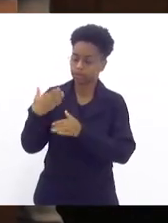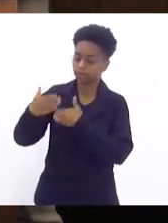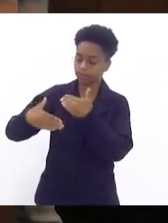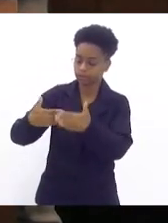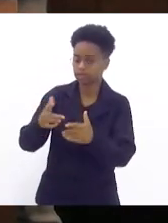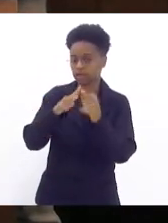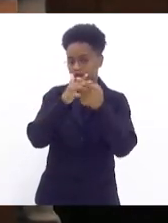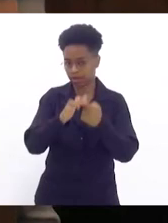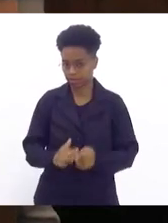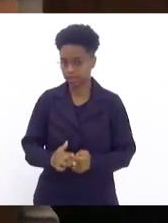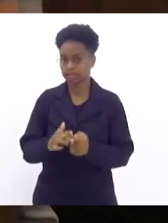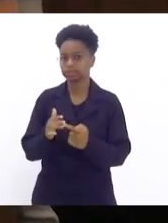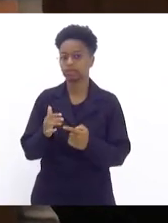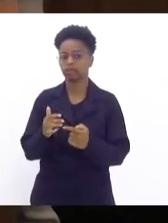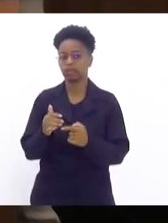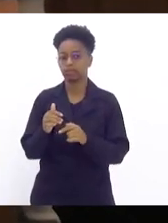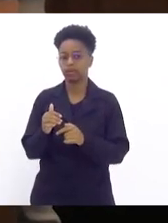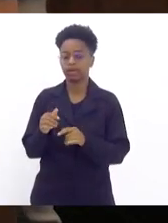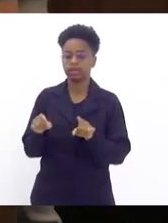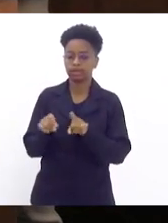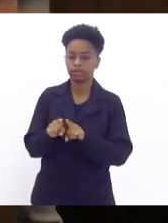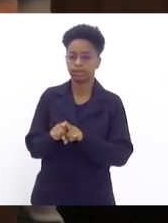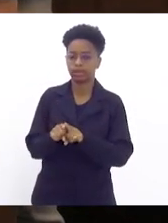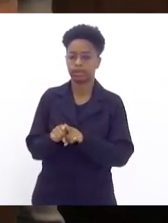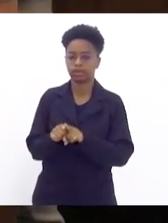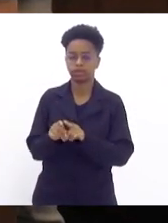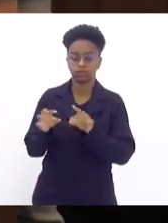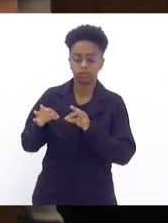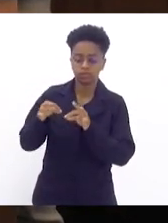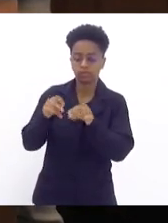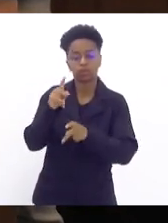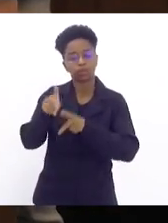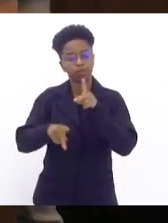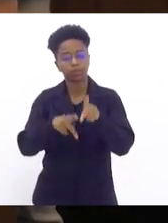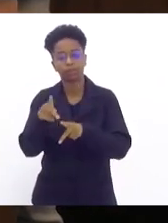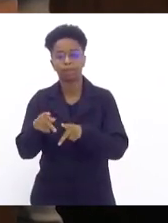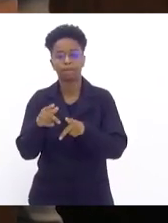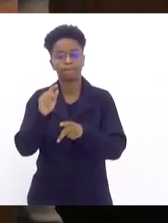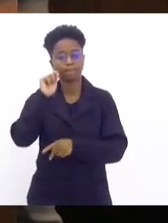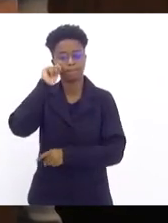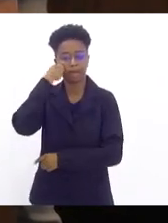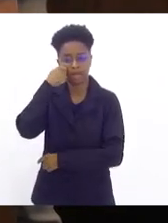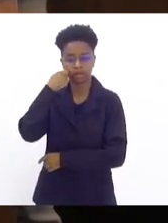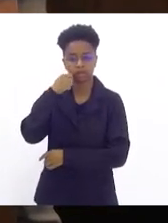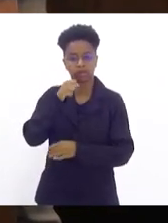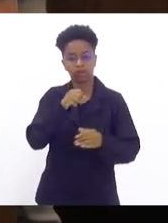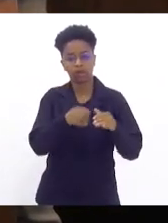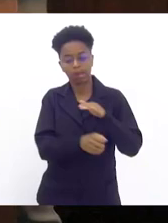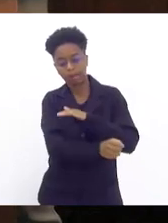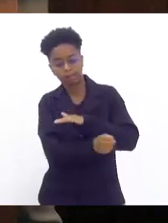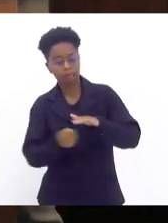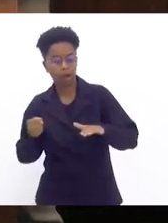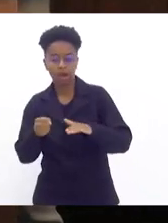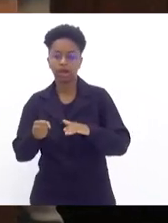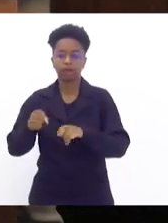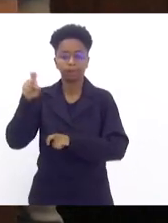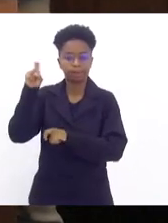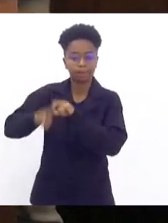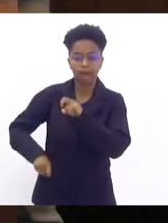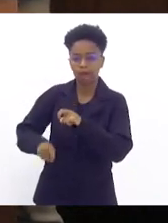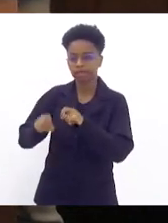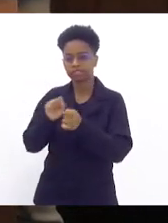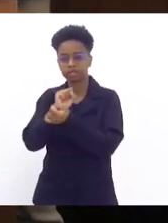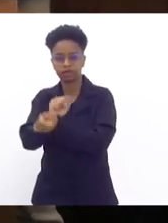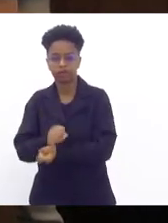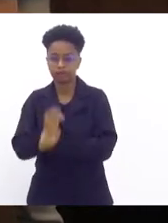de reparação para toda é todo povo preto que veio escravizados estuprado violentado